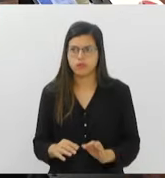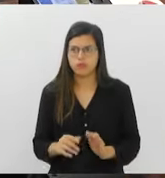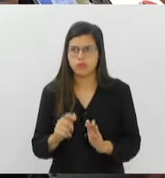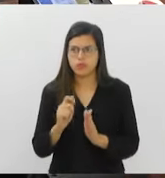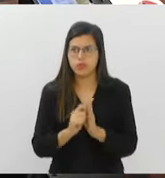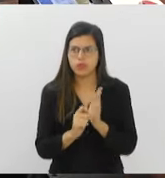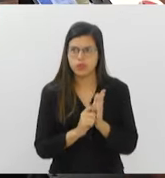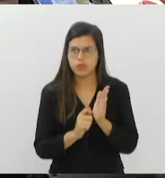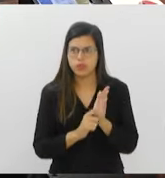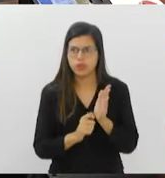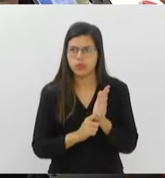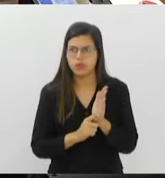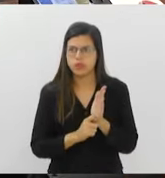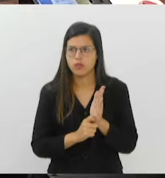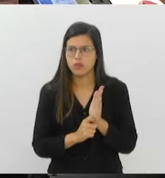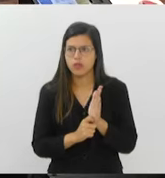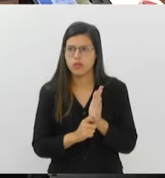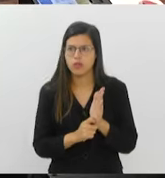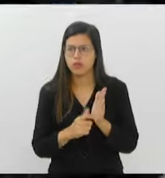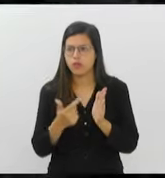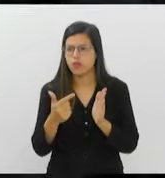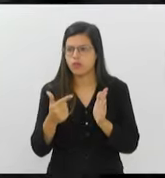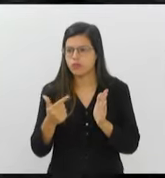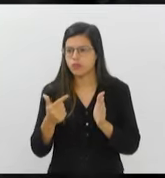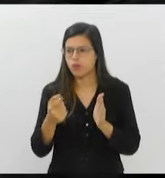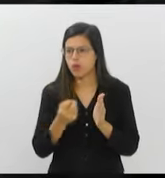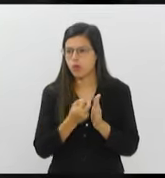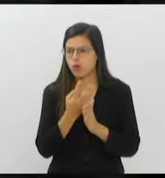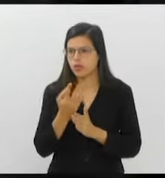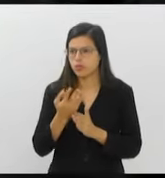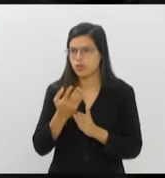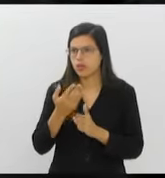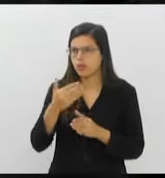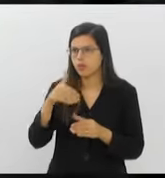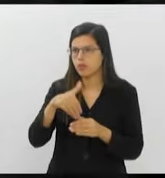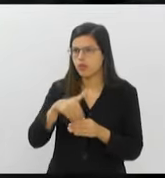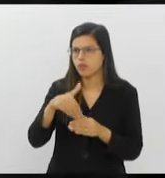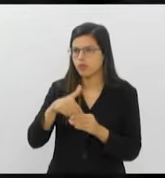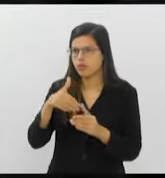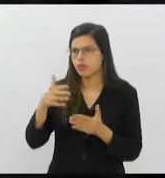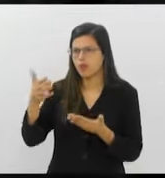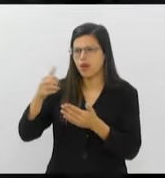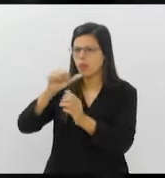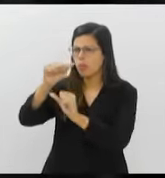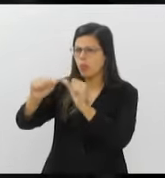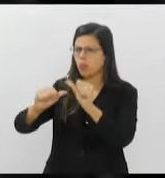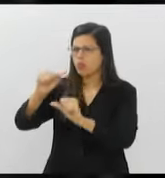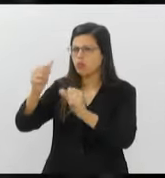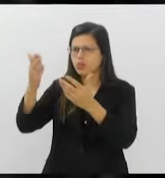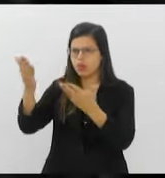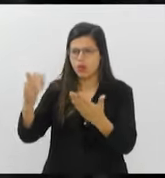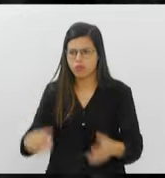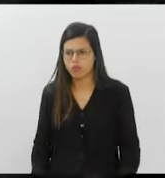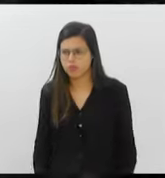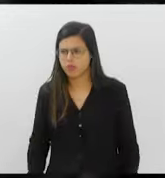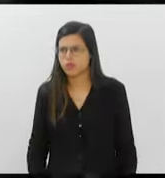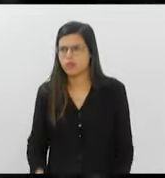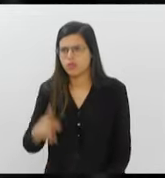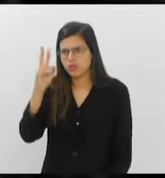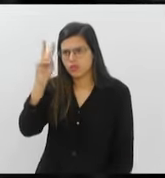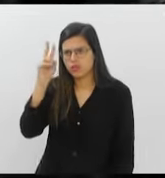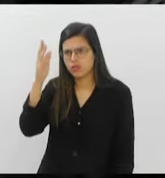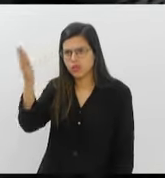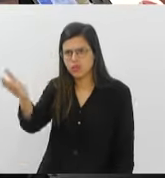para deliberar. O que, que é? Pô? Nós estamos com quórum total. Errado, presidente. Errado. É, mudar lá o quadro. Pela que ordem, história presidente. É essa? Pô?